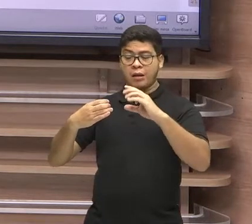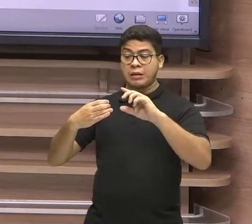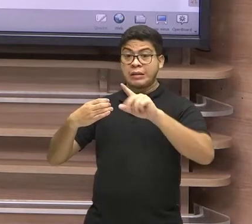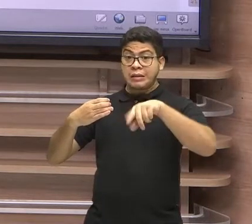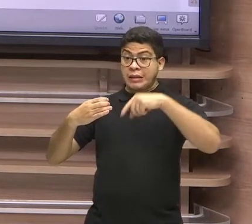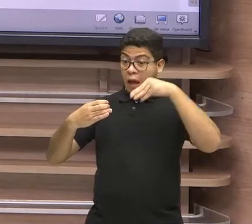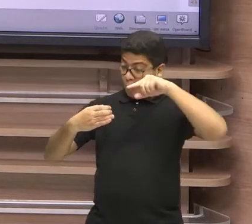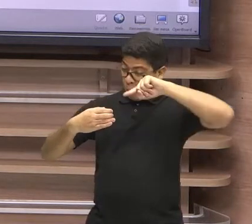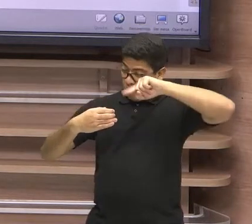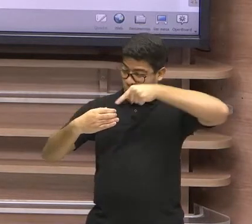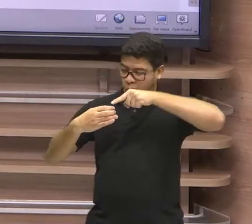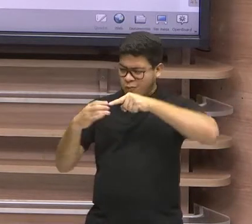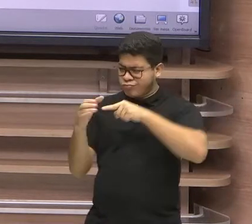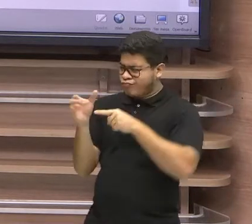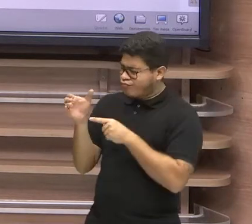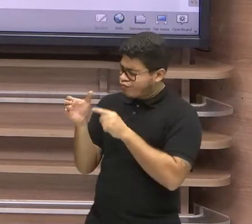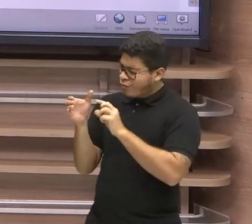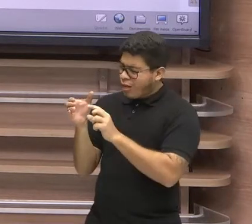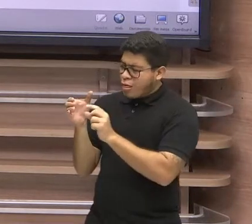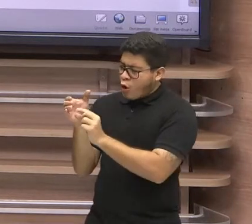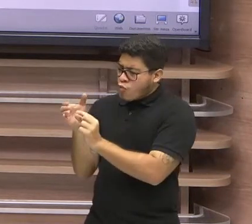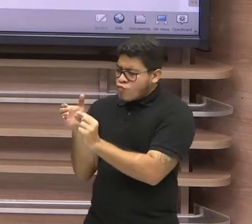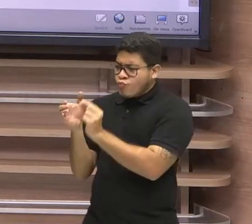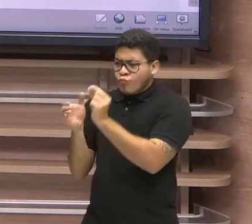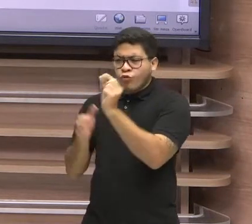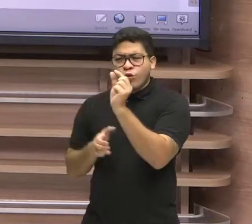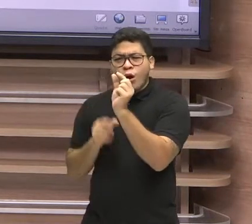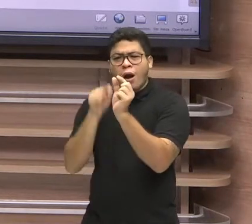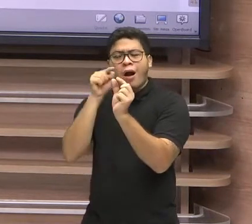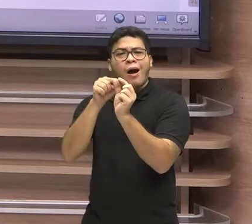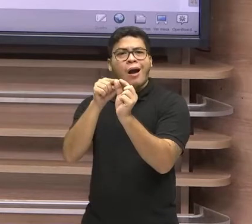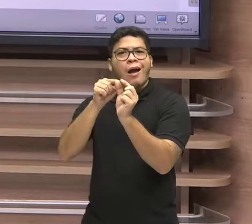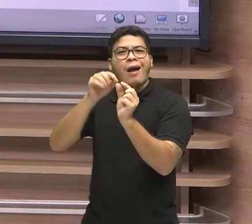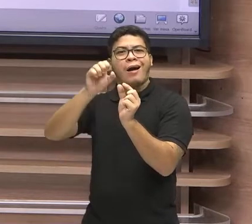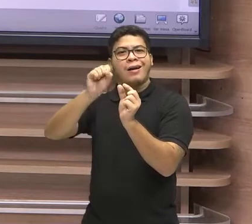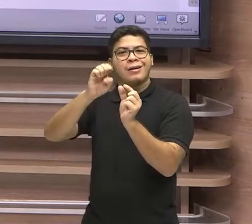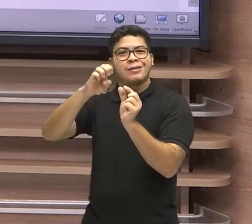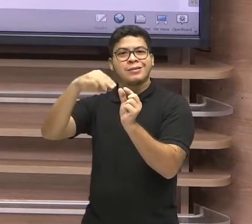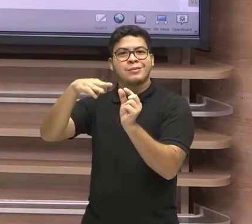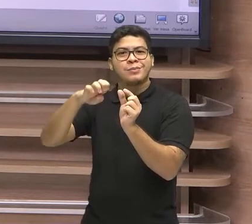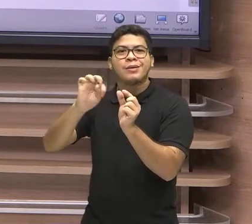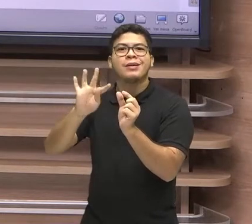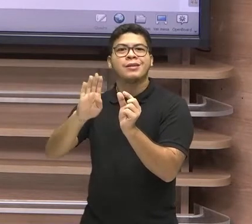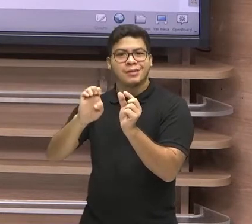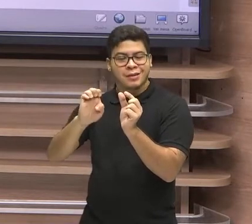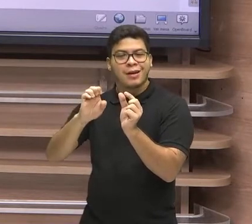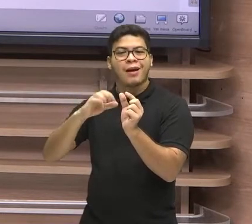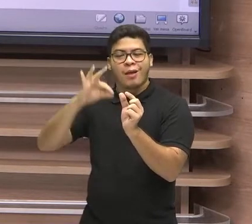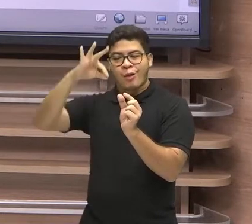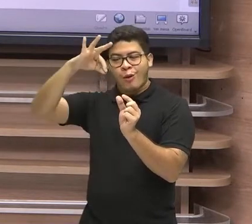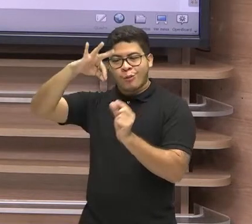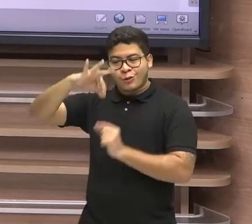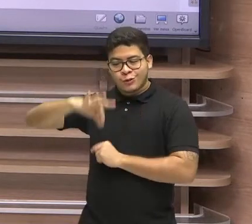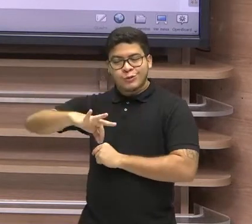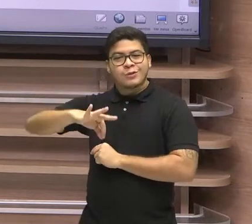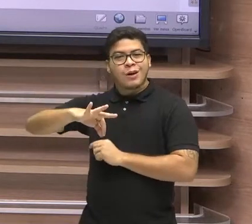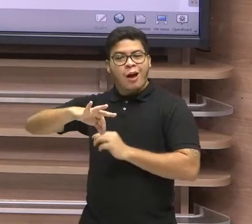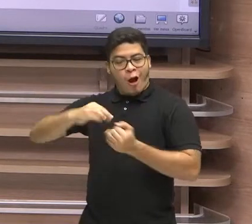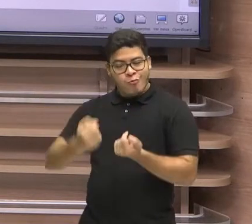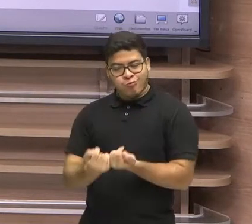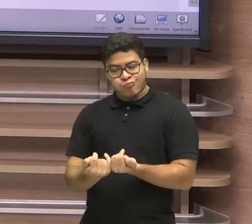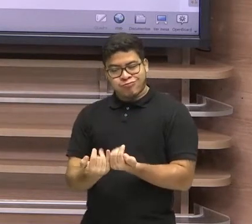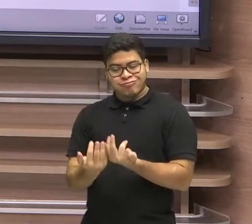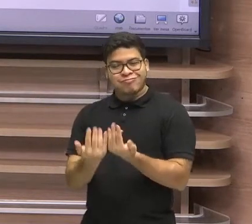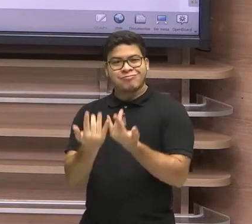e dentro desse tecido que a gente se alimenta, você vai ter a semente, porque tem uma proteção